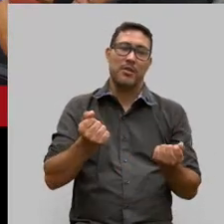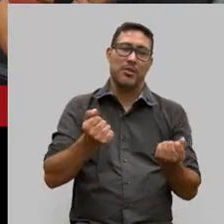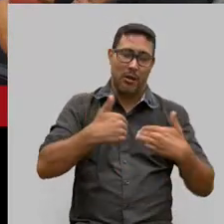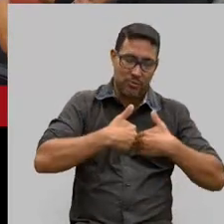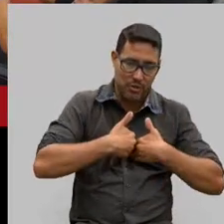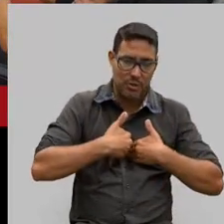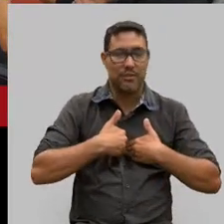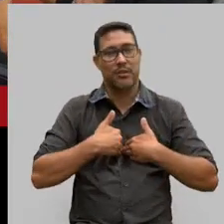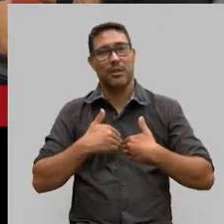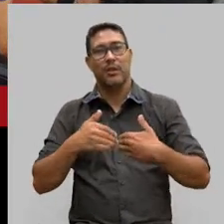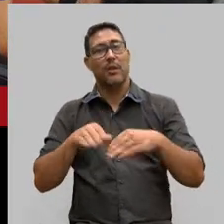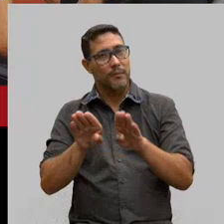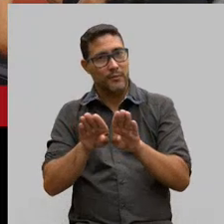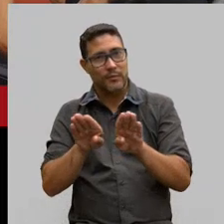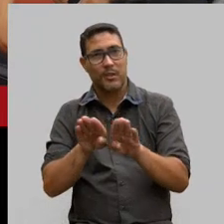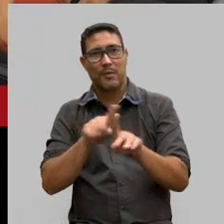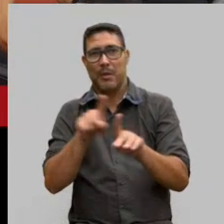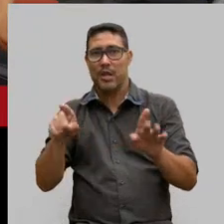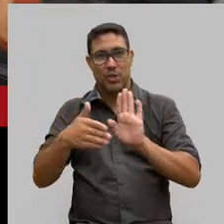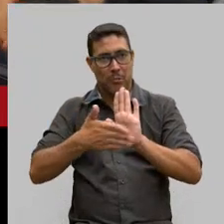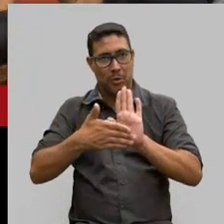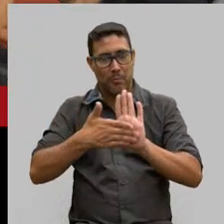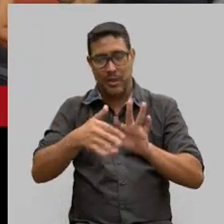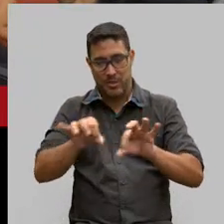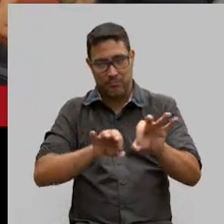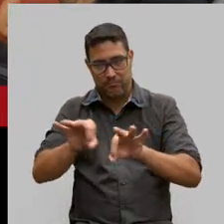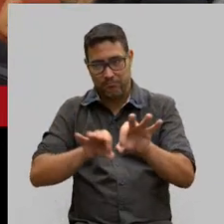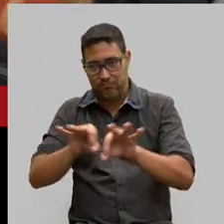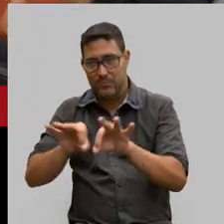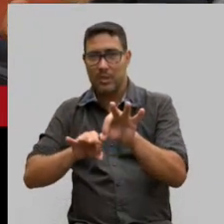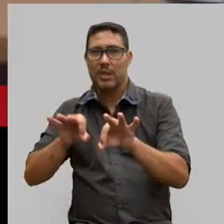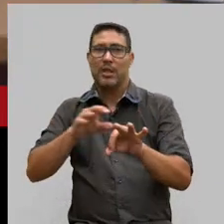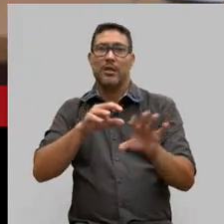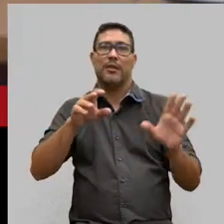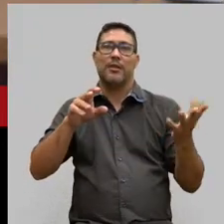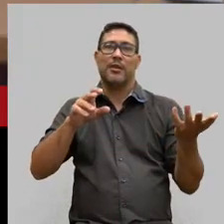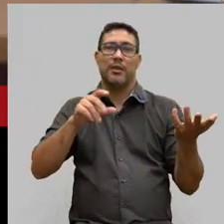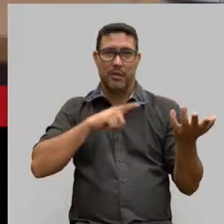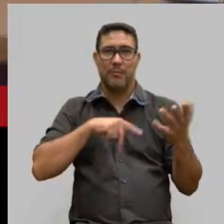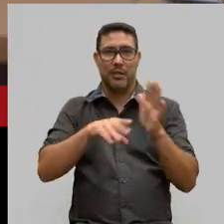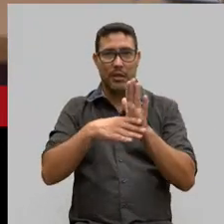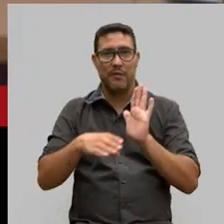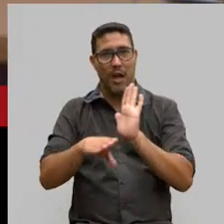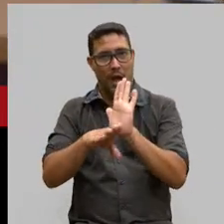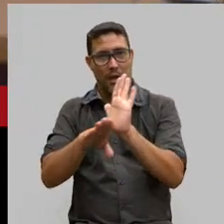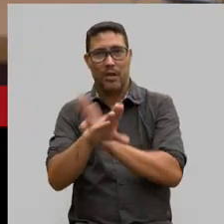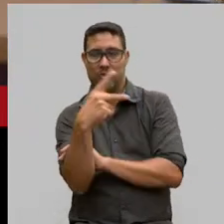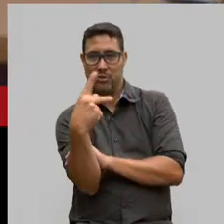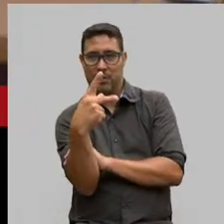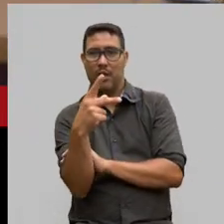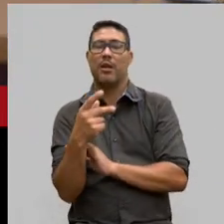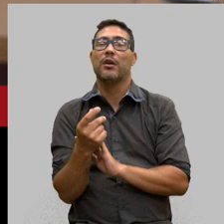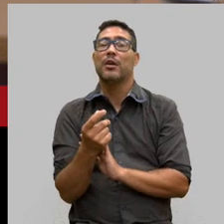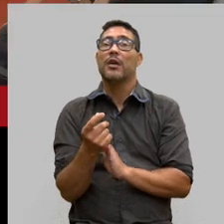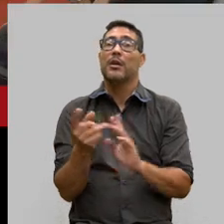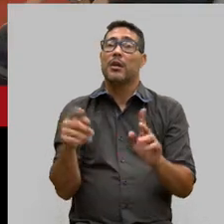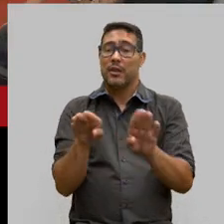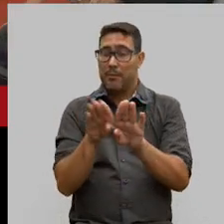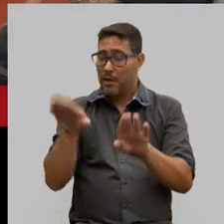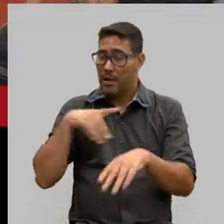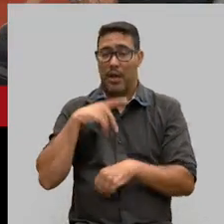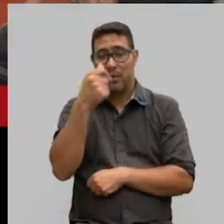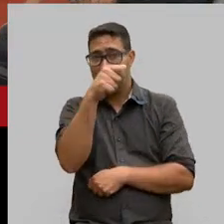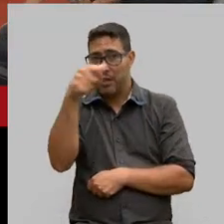construção de propostas de projeto inclusive esse plano teve a contribuição da Dani e tem se colocado à disposição das associações